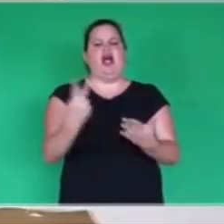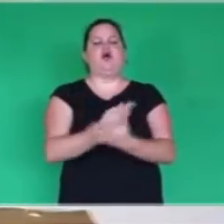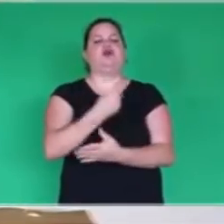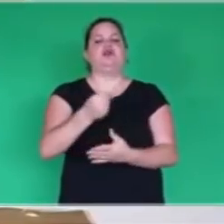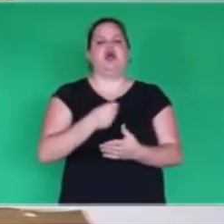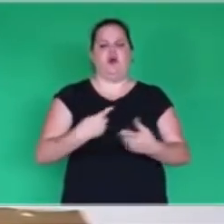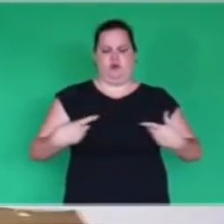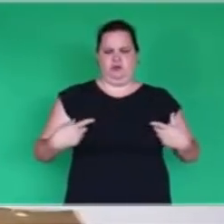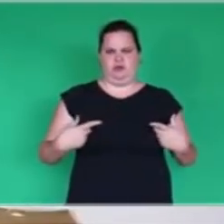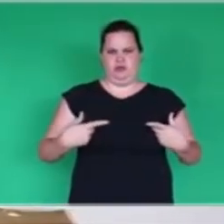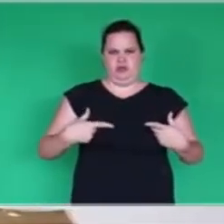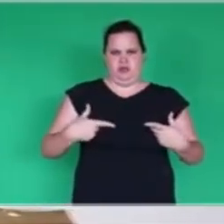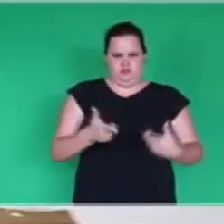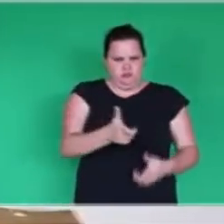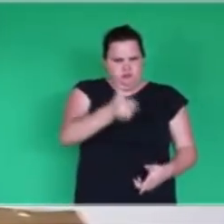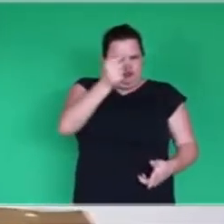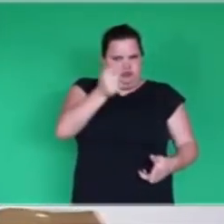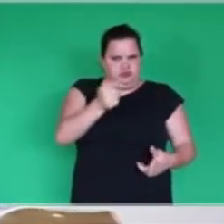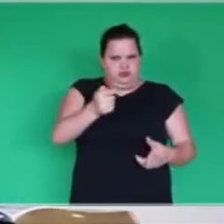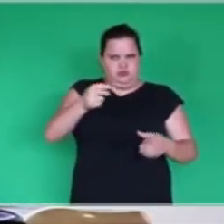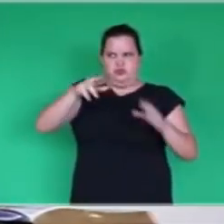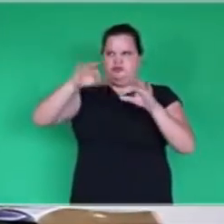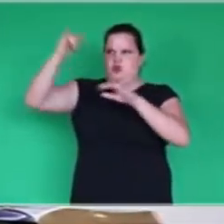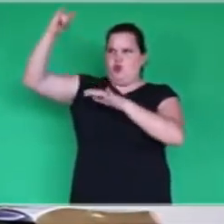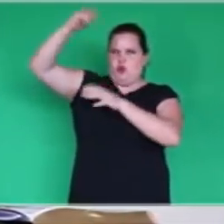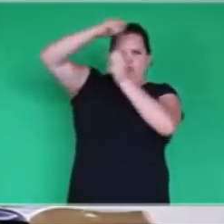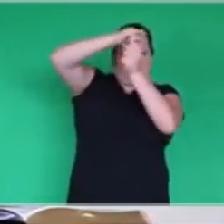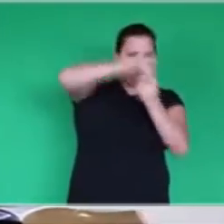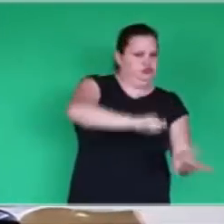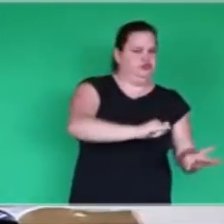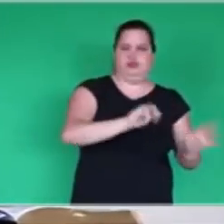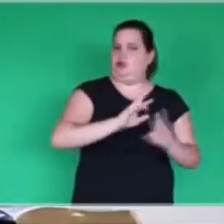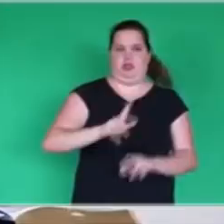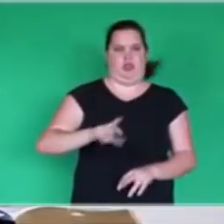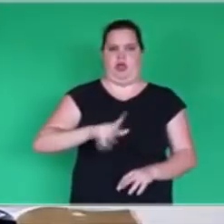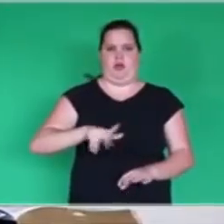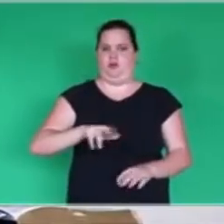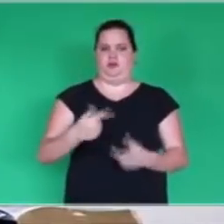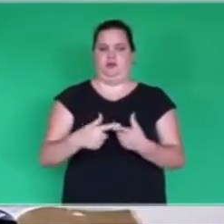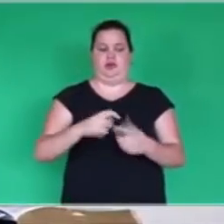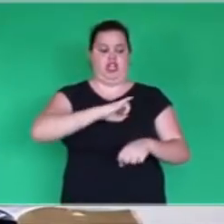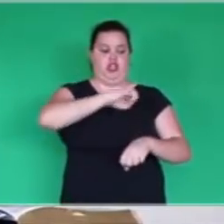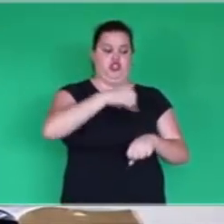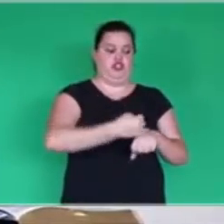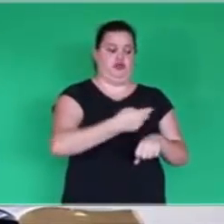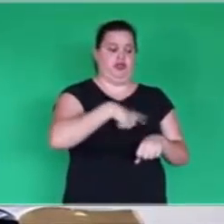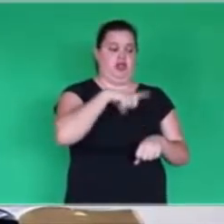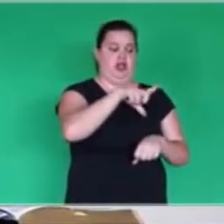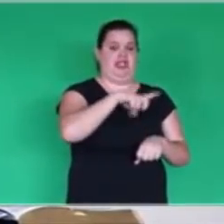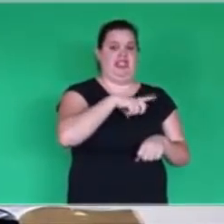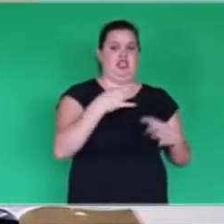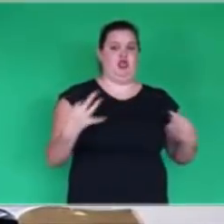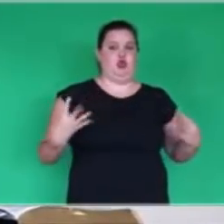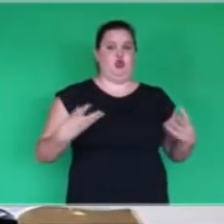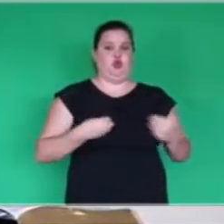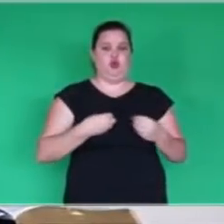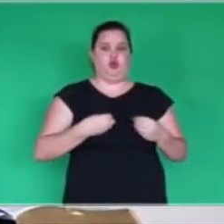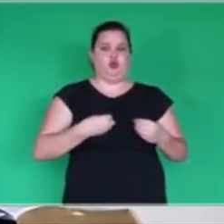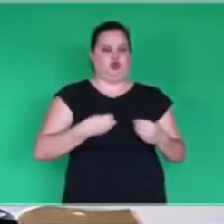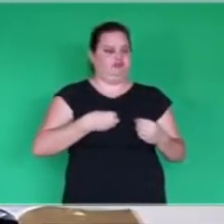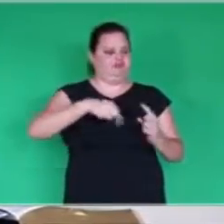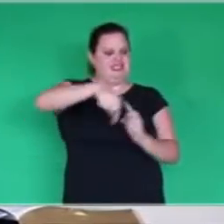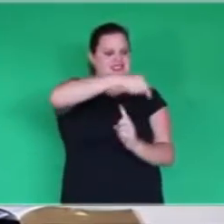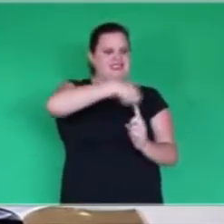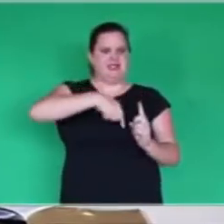foguetes, nada disso. Por quê? Porque Jerusalém tem tudo que é sagrado dos muçulmanos,